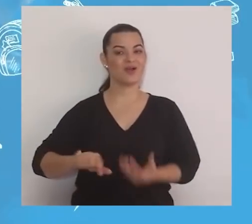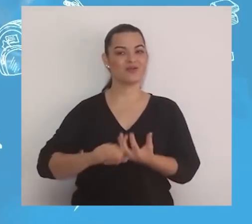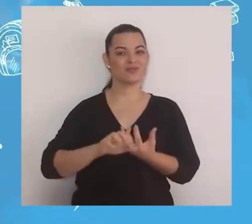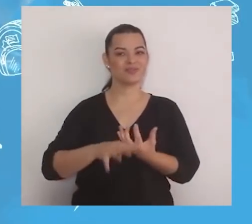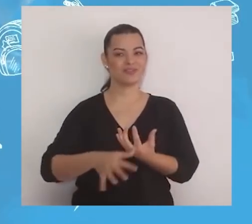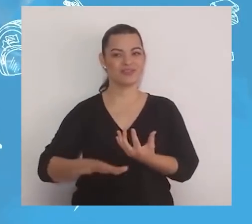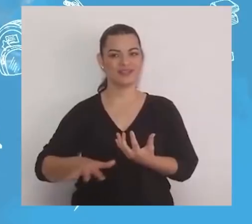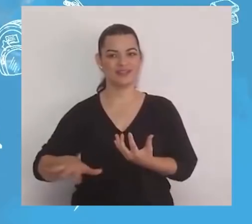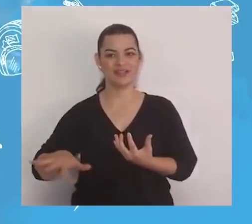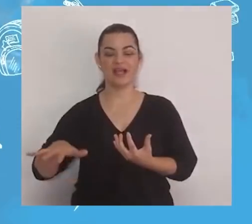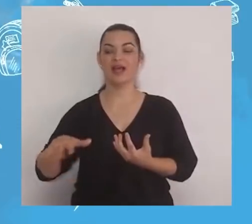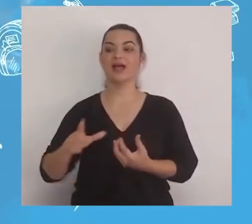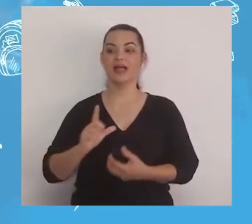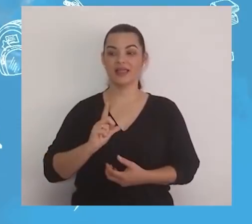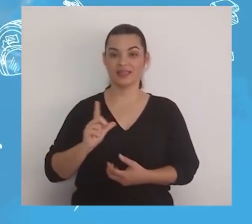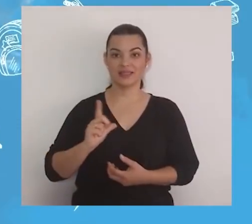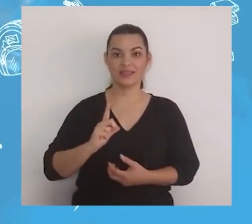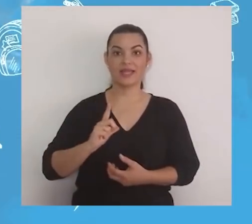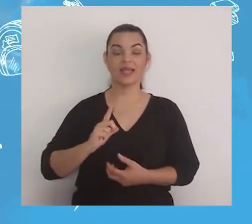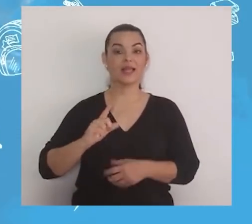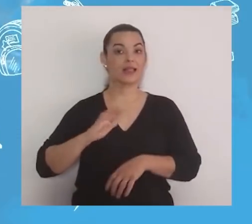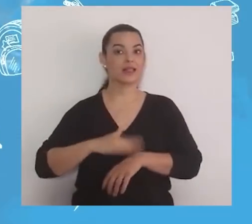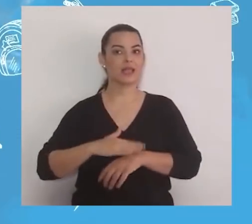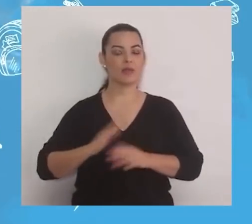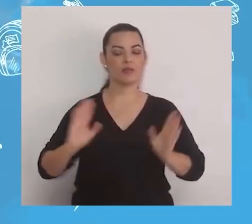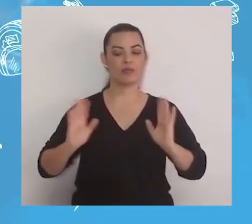parque foi a natureza.